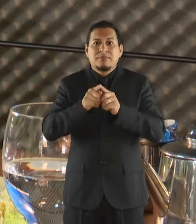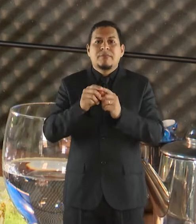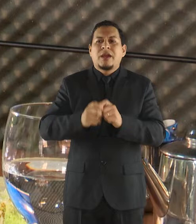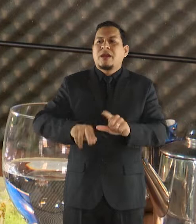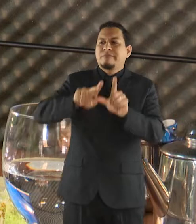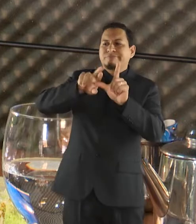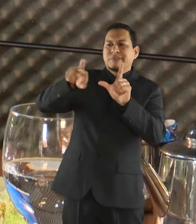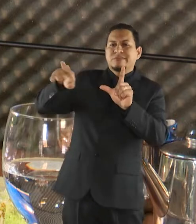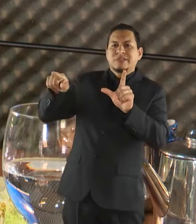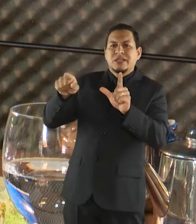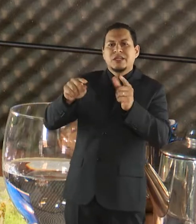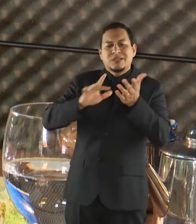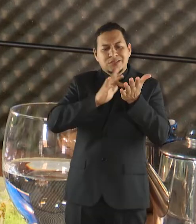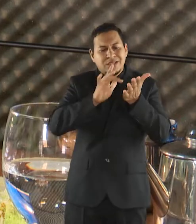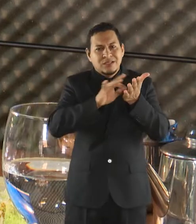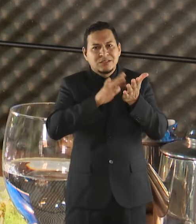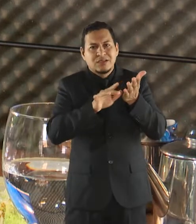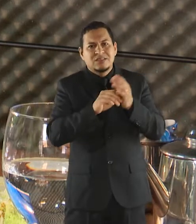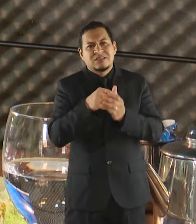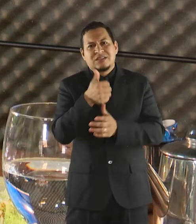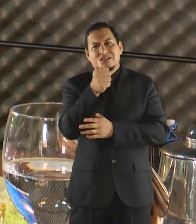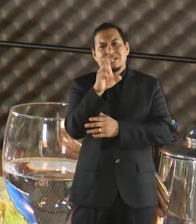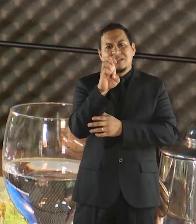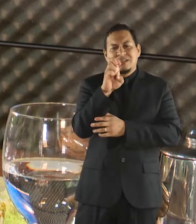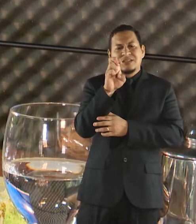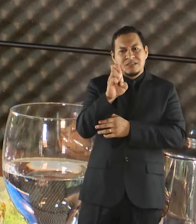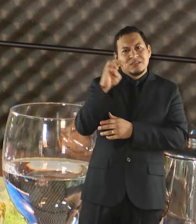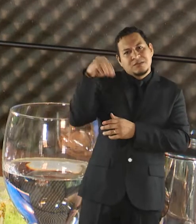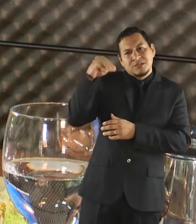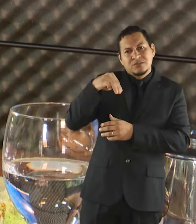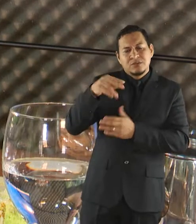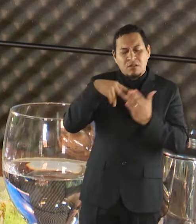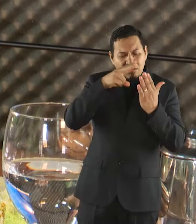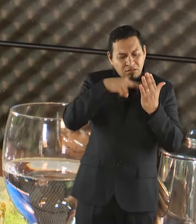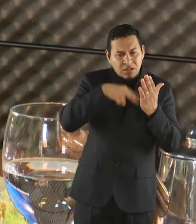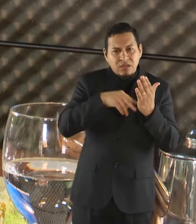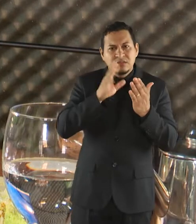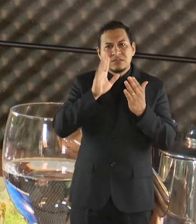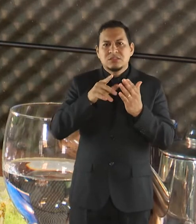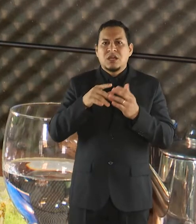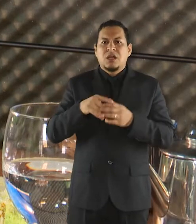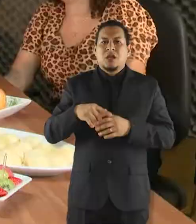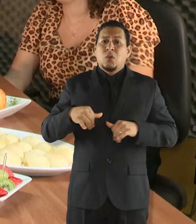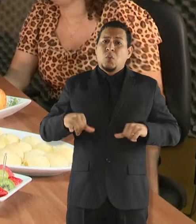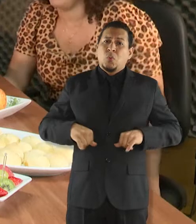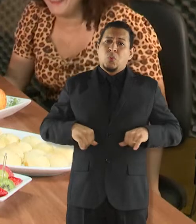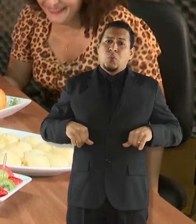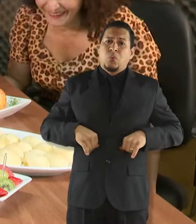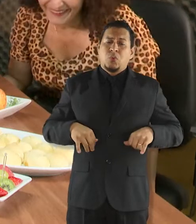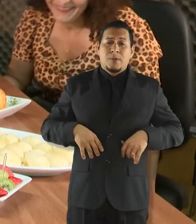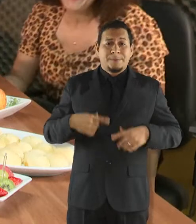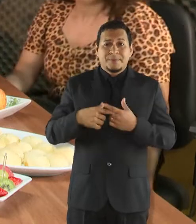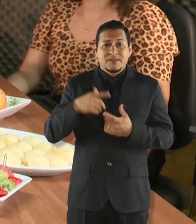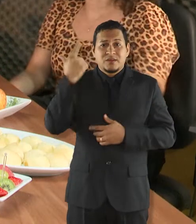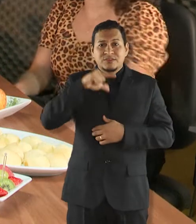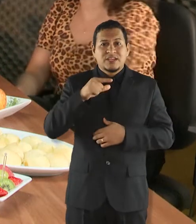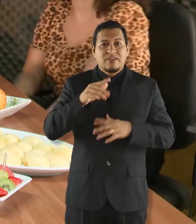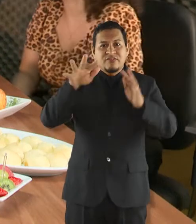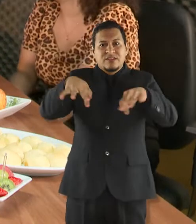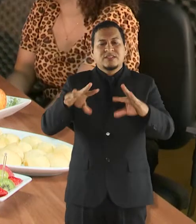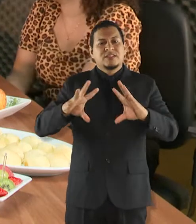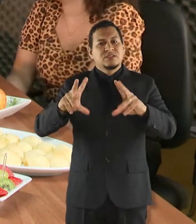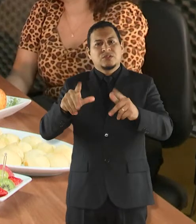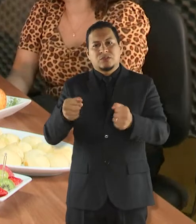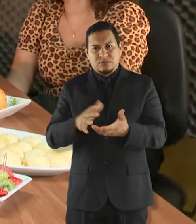mídias também que vai tirando. Hoje, 15 minutos com o livro aberto É um sofrimento. Sem Essa